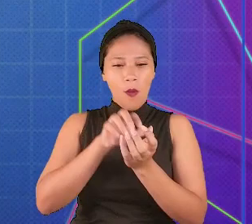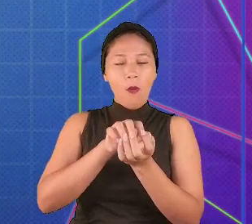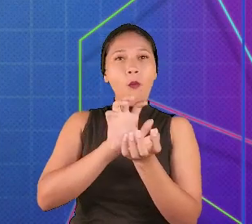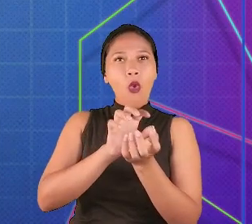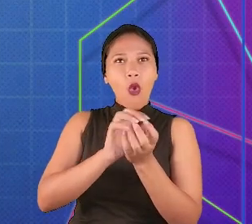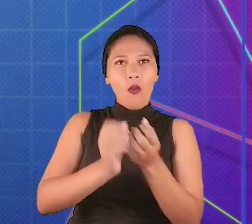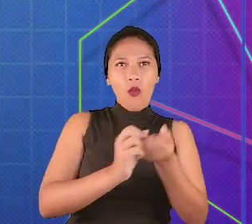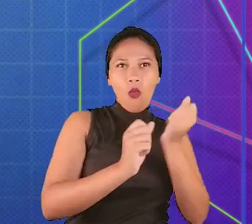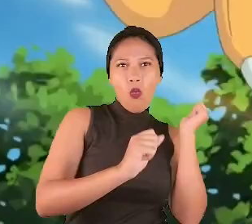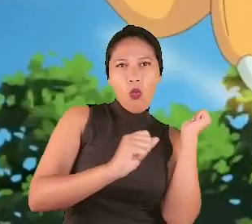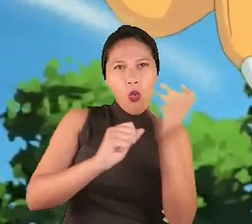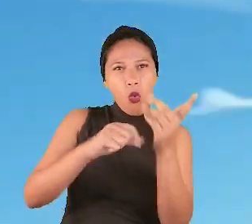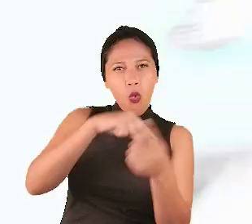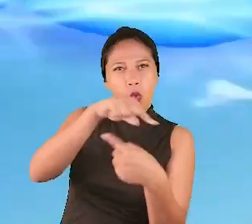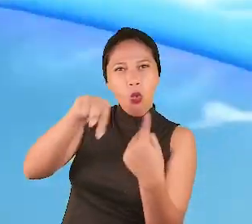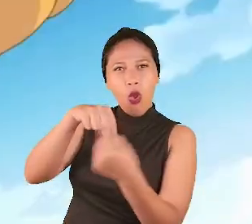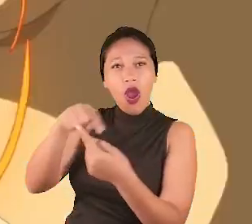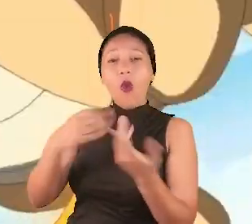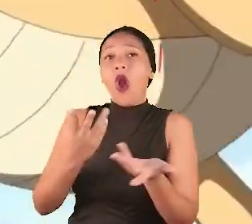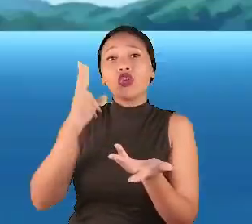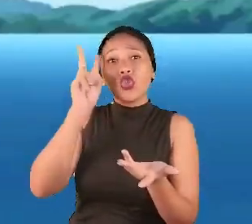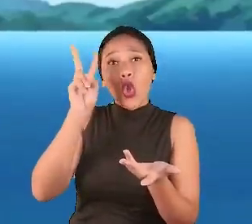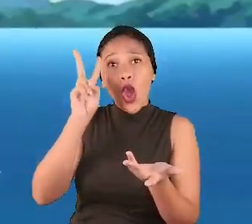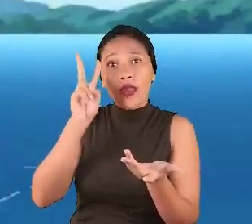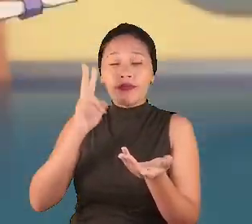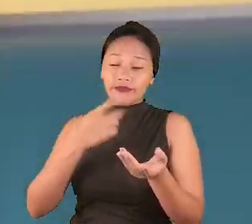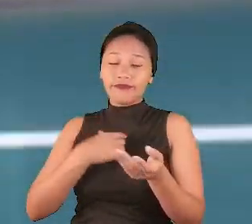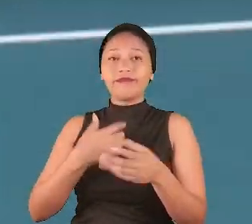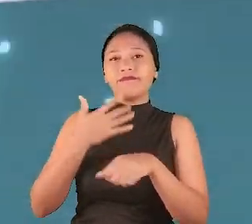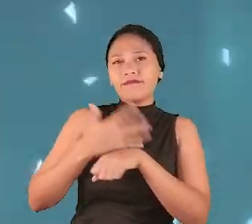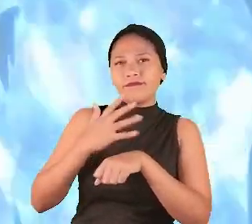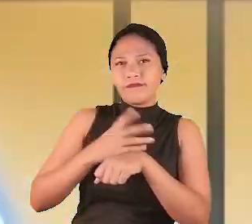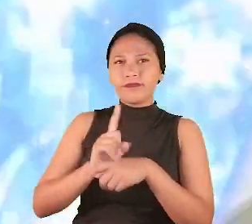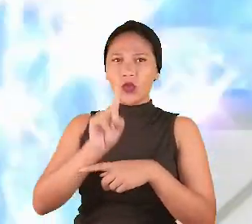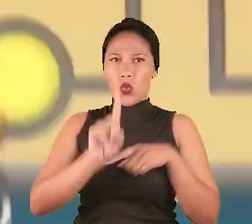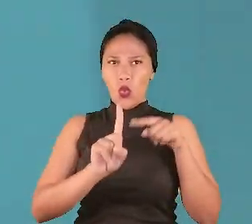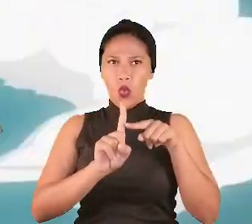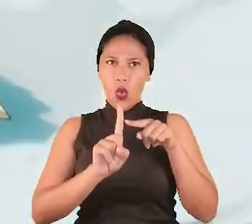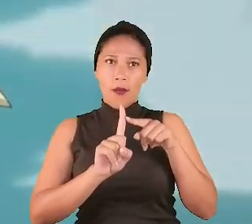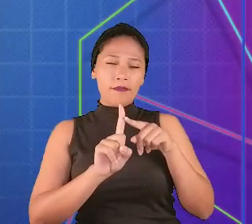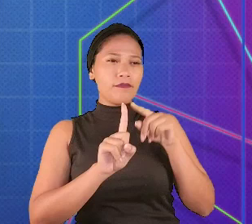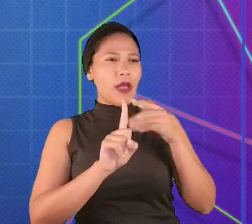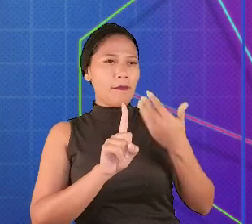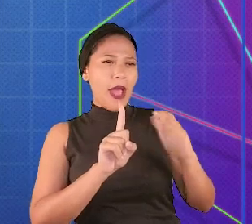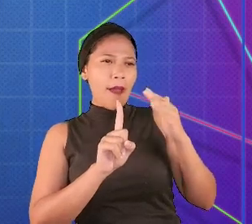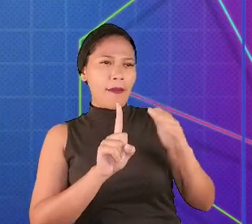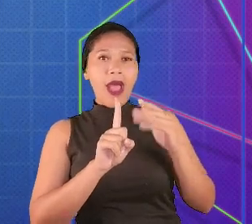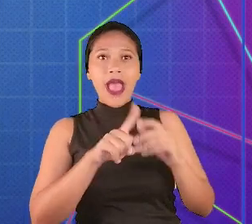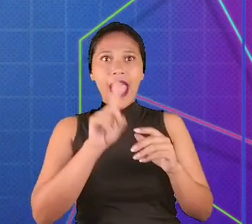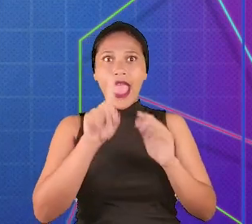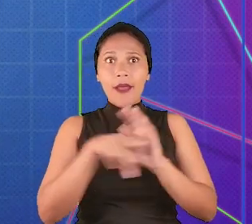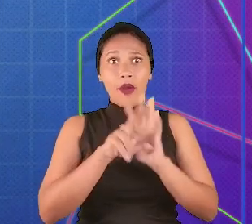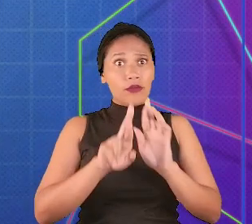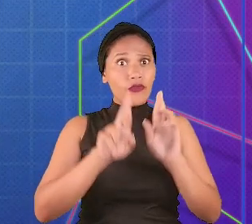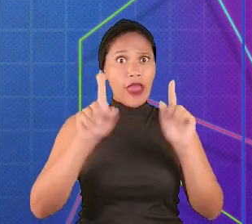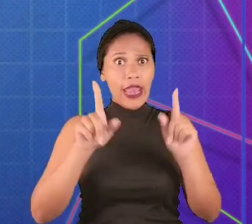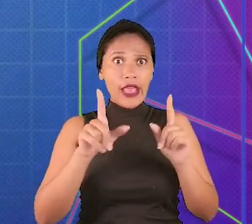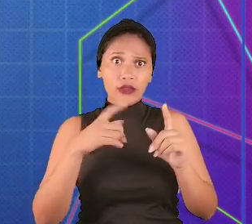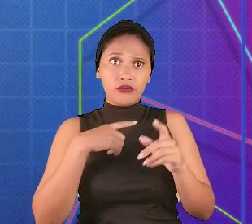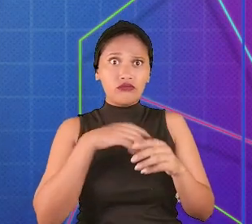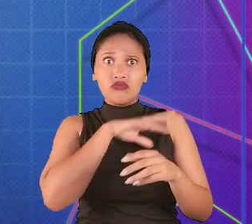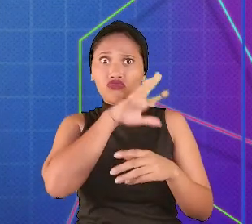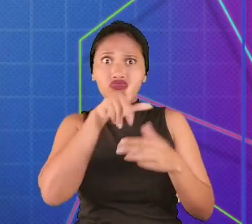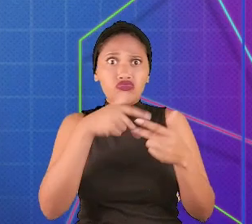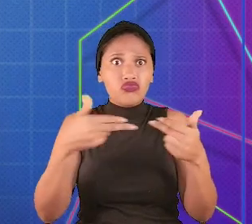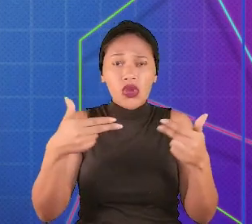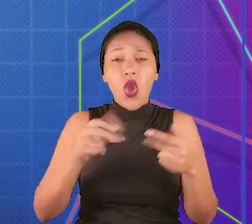a história que o jogo tem? O treinador vai viajar e treinar Pokémons, que são criaturas diferentes, para virar um mestre Pokémon.